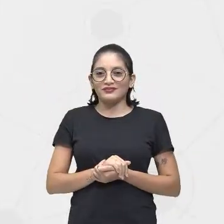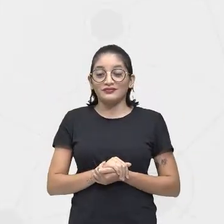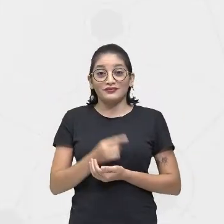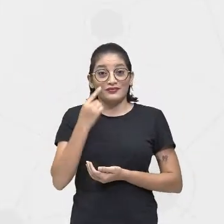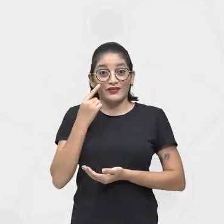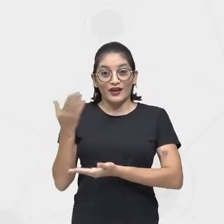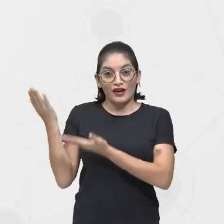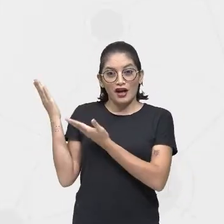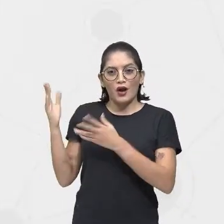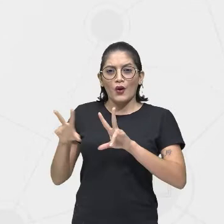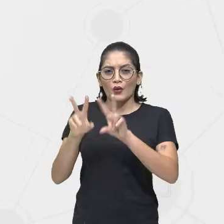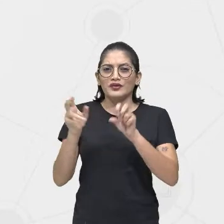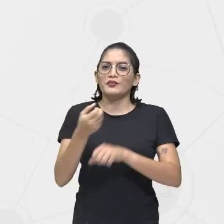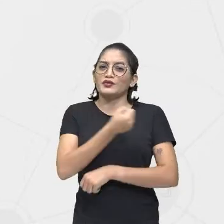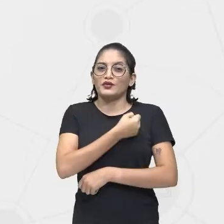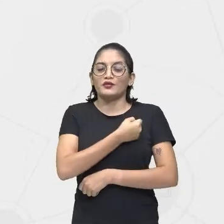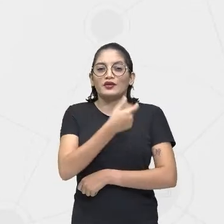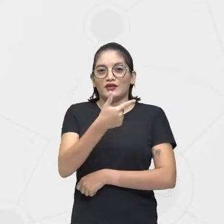Olha só, gente, aula